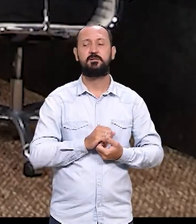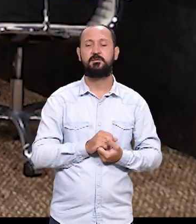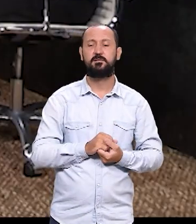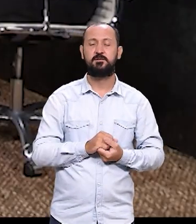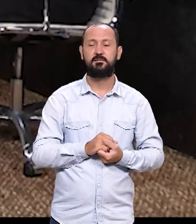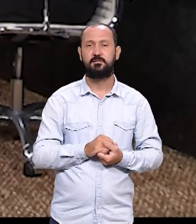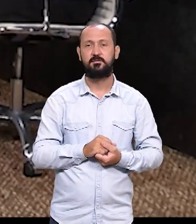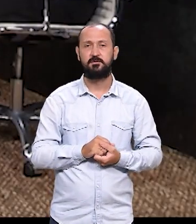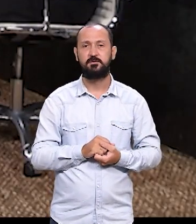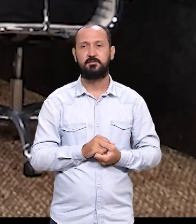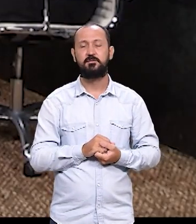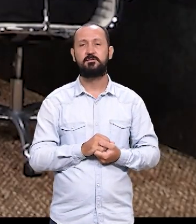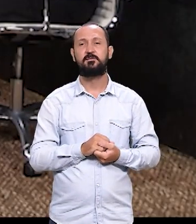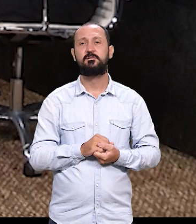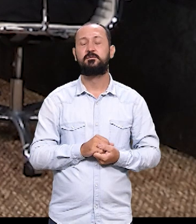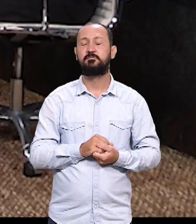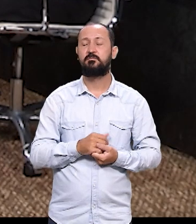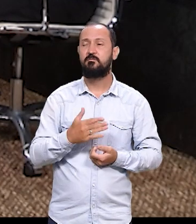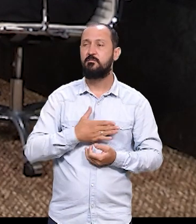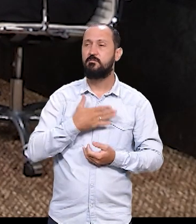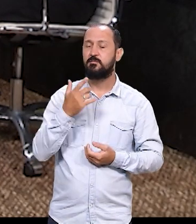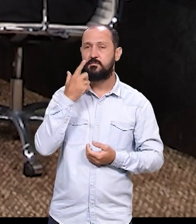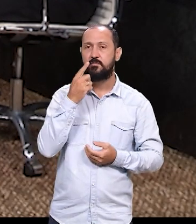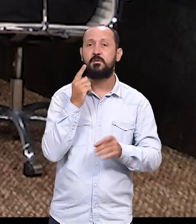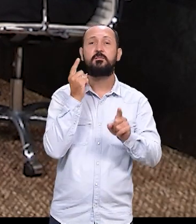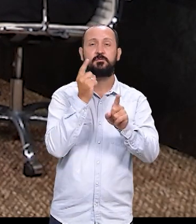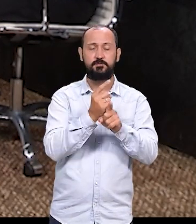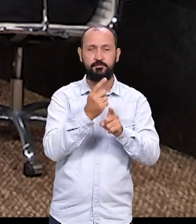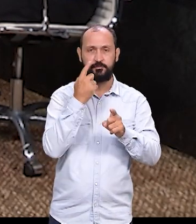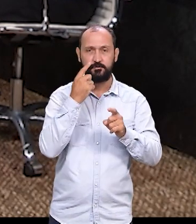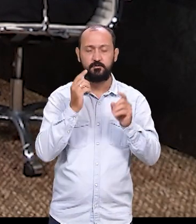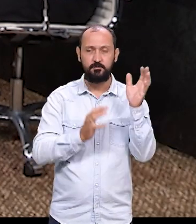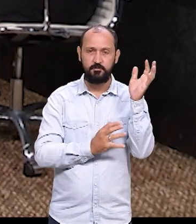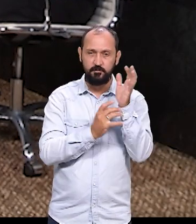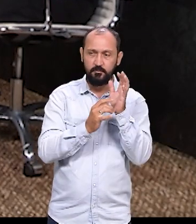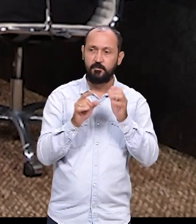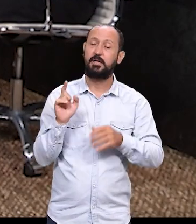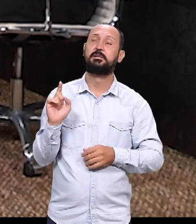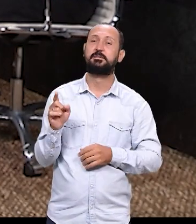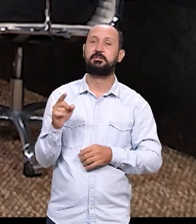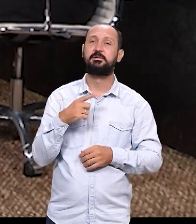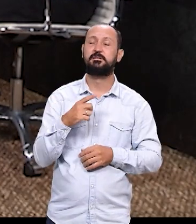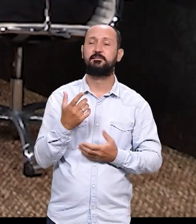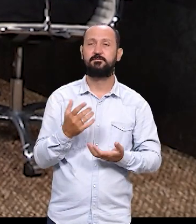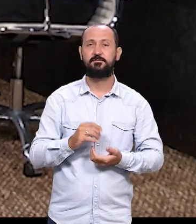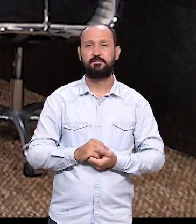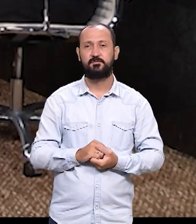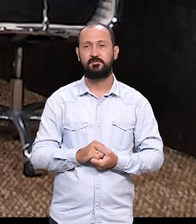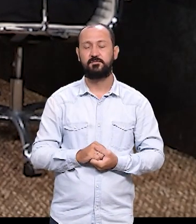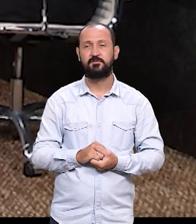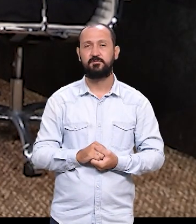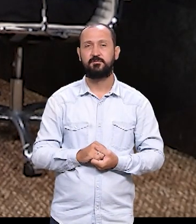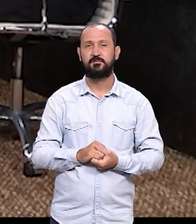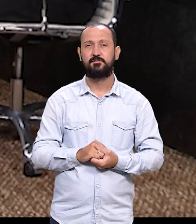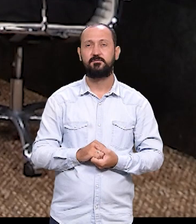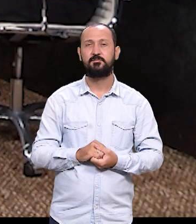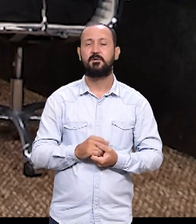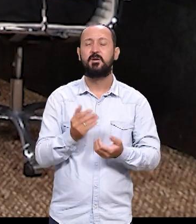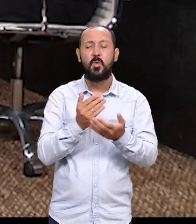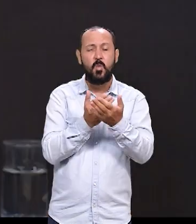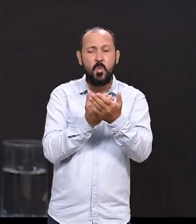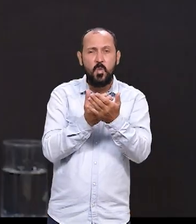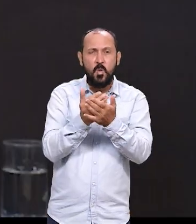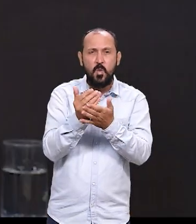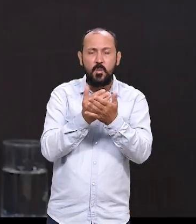né meio desconfiada mas fez o exame e pela nossa surpresa veio um diagnóstico de câncer eh daquela paciente daquela